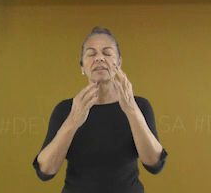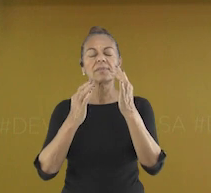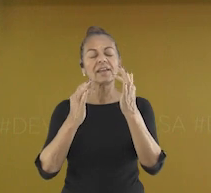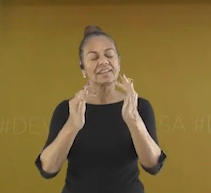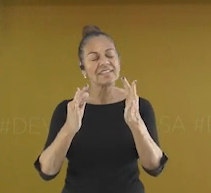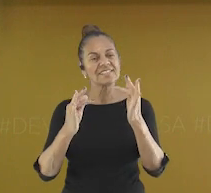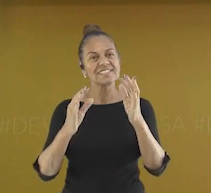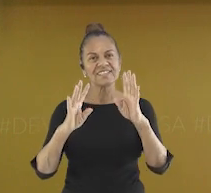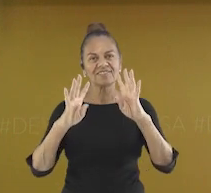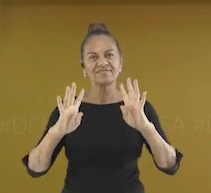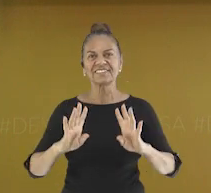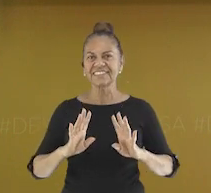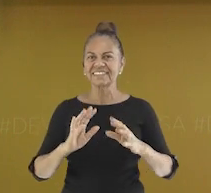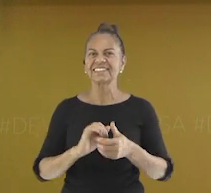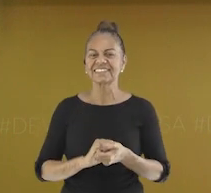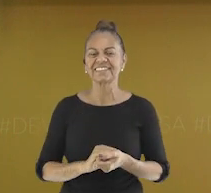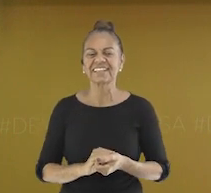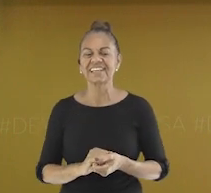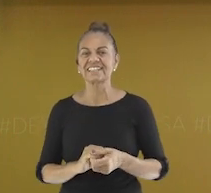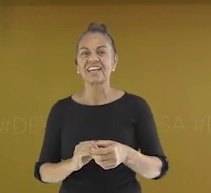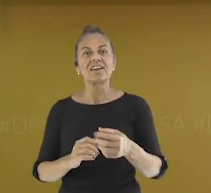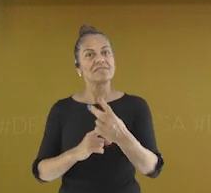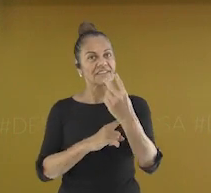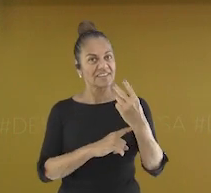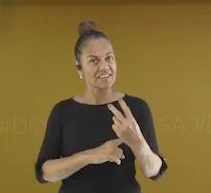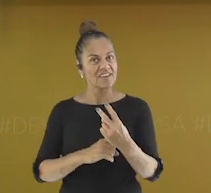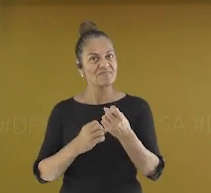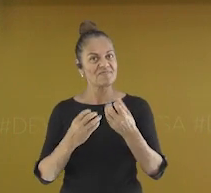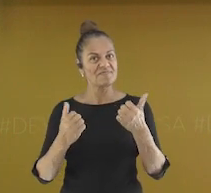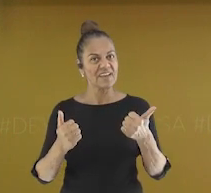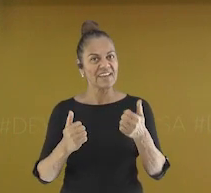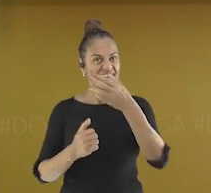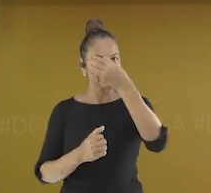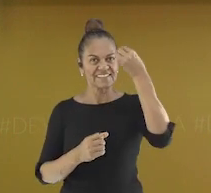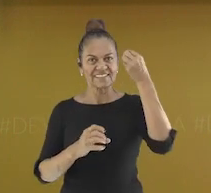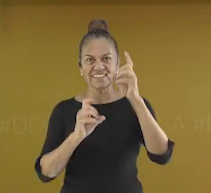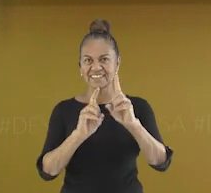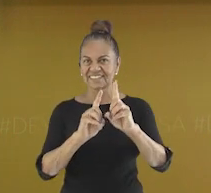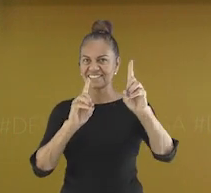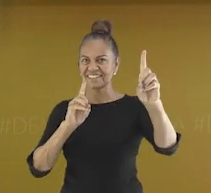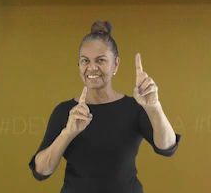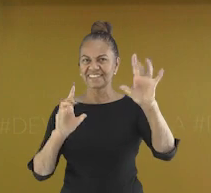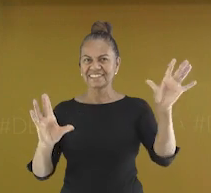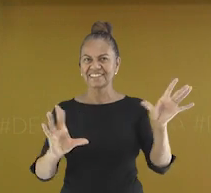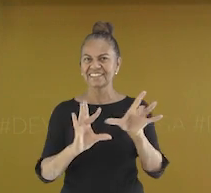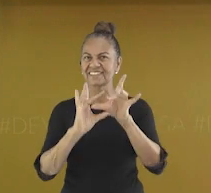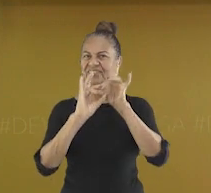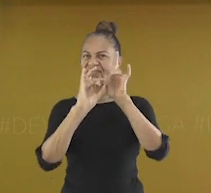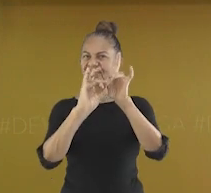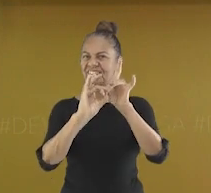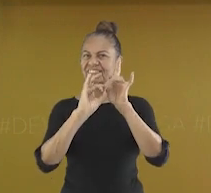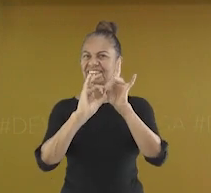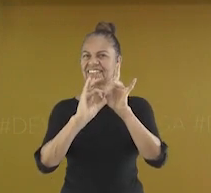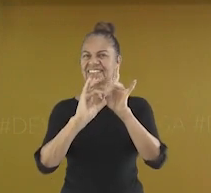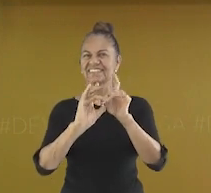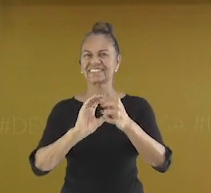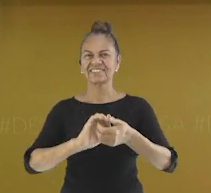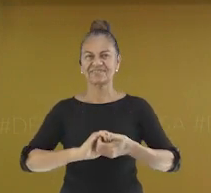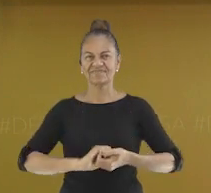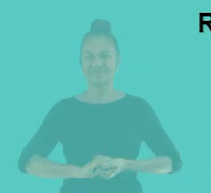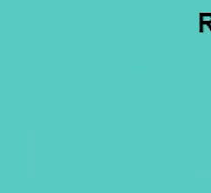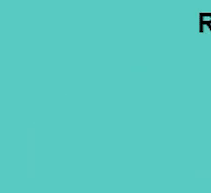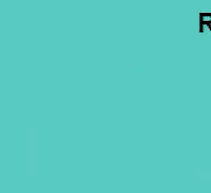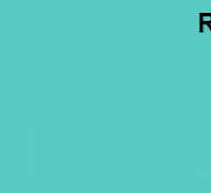obrigado pela atenção de vocês. Fiquem bem e se cuidem. E não se esqueçam que, mesmo distantes, estamos juntos. Tchau, tchau!